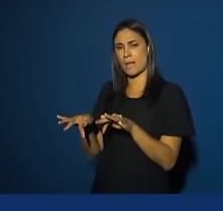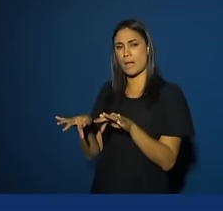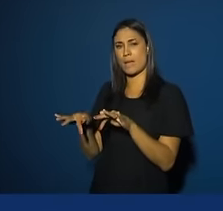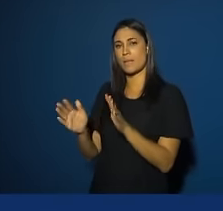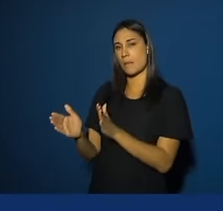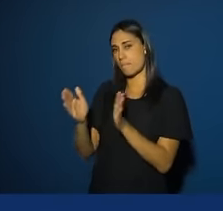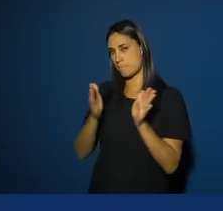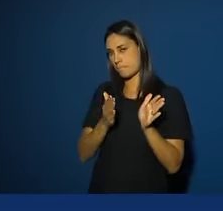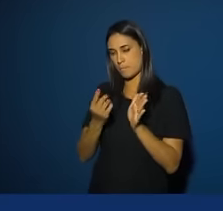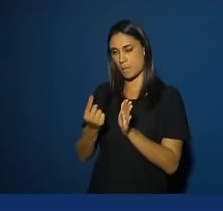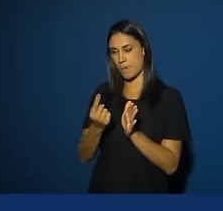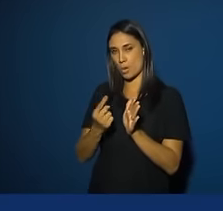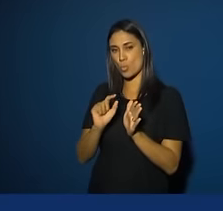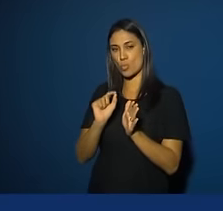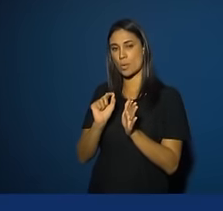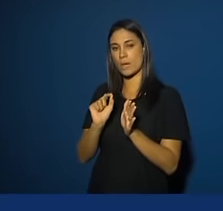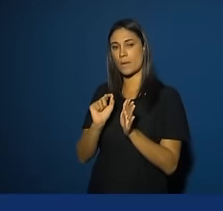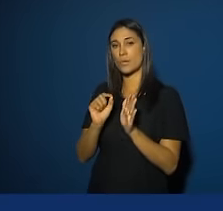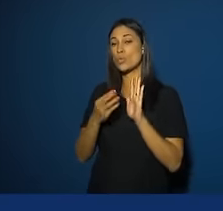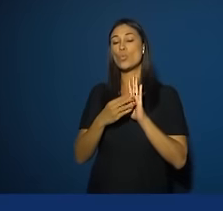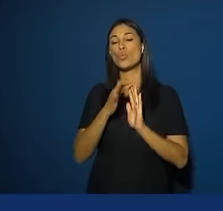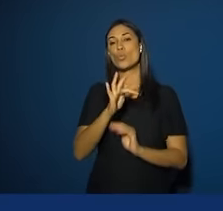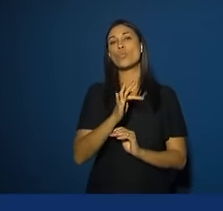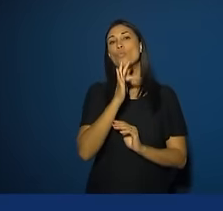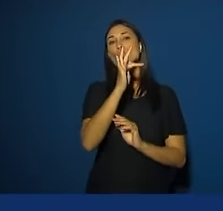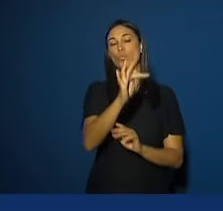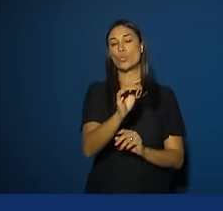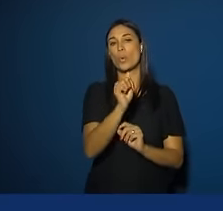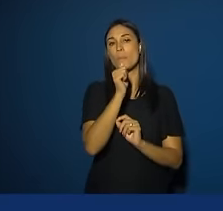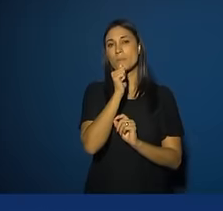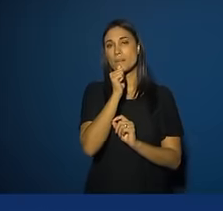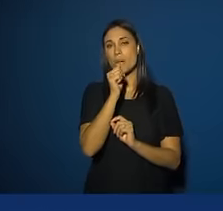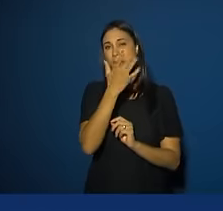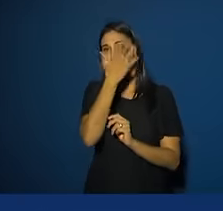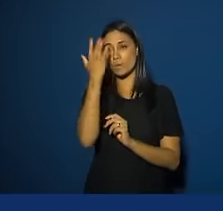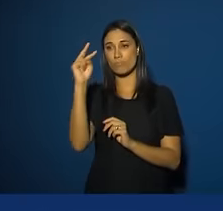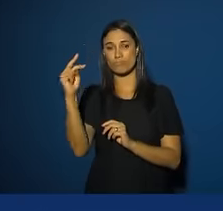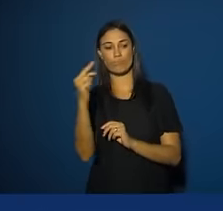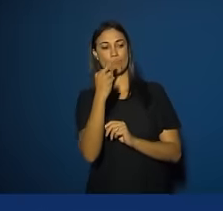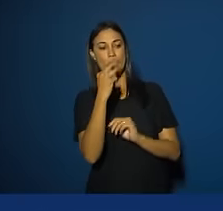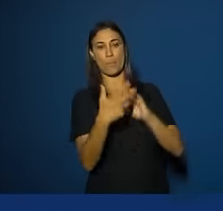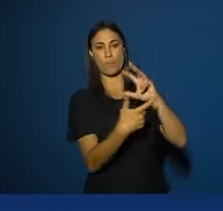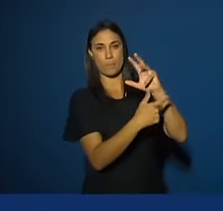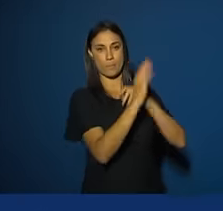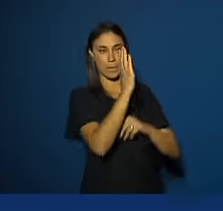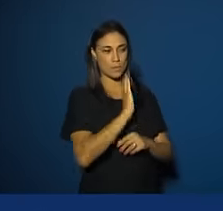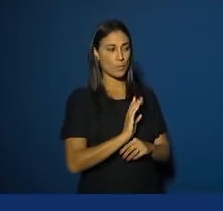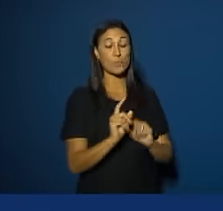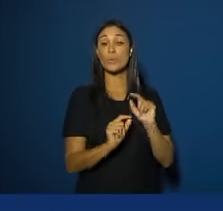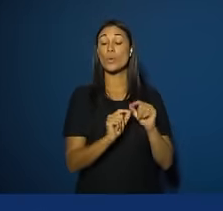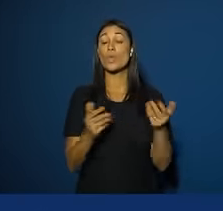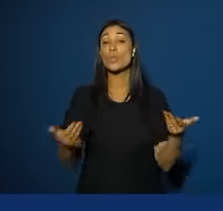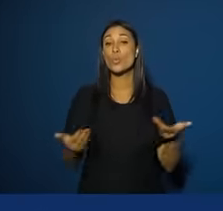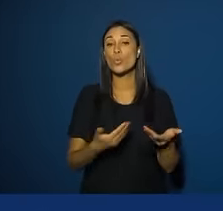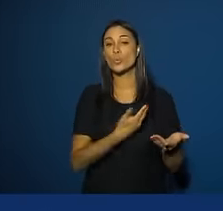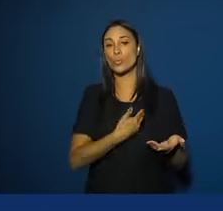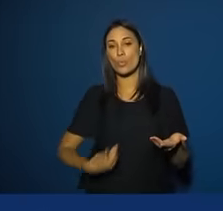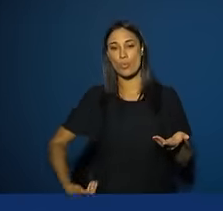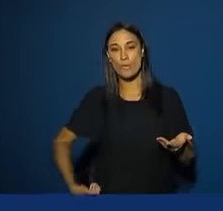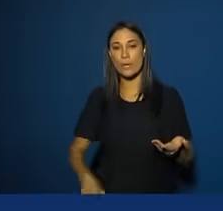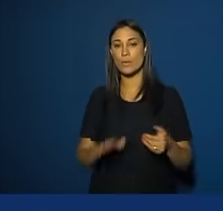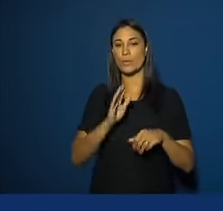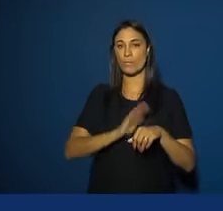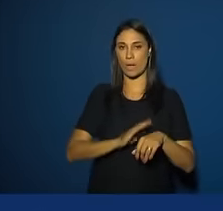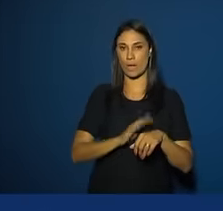de eh de que imagem que a gente projeta lá fora em função inclusive do uso que o atual governo faz das